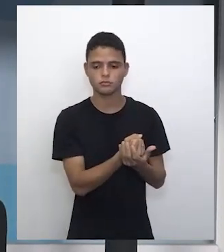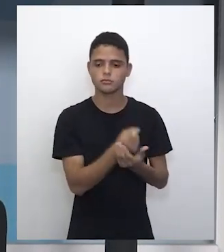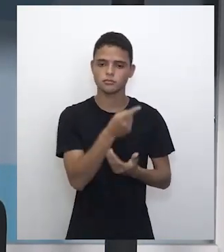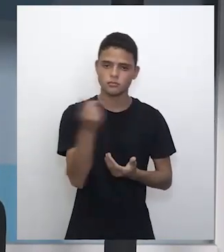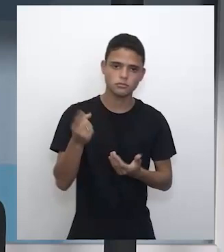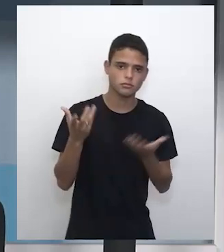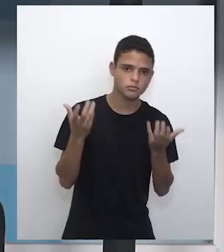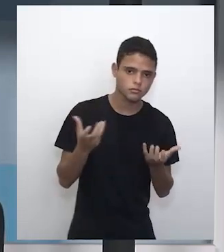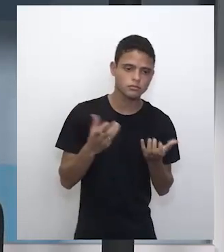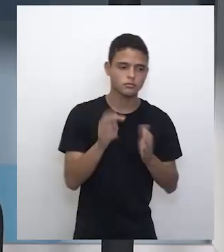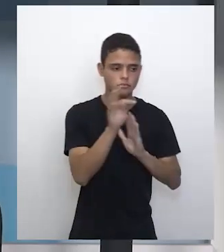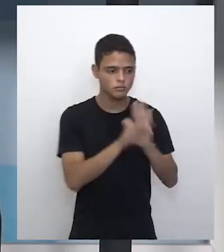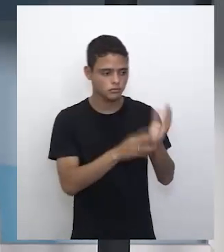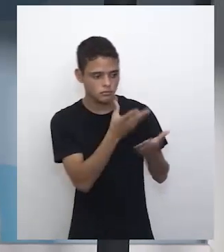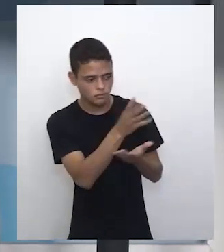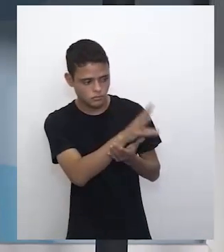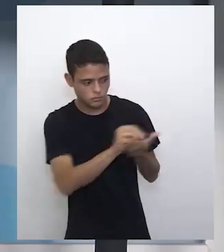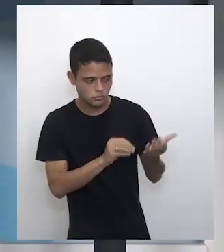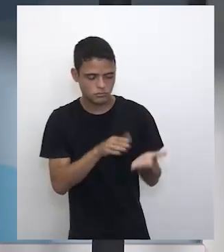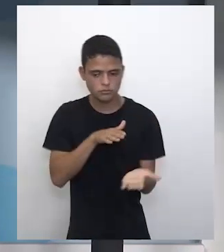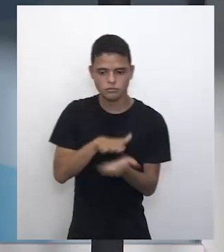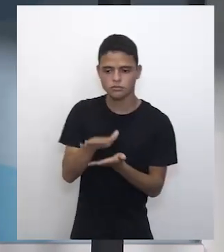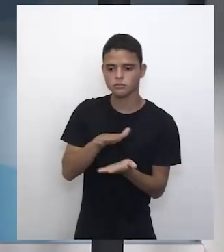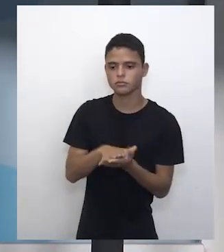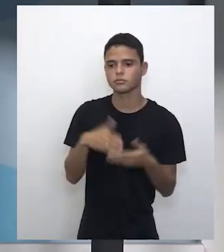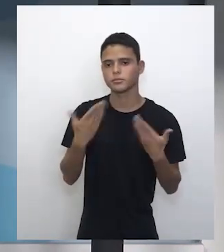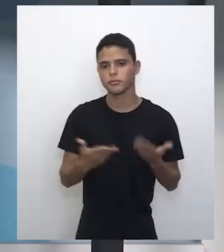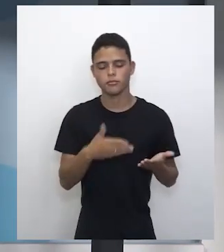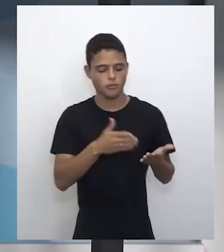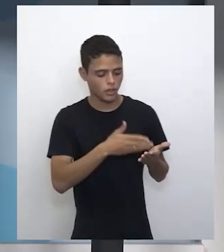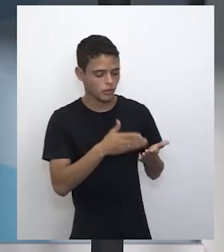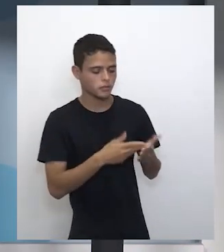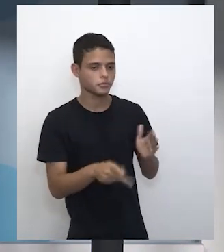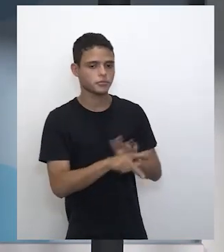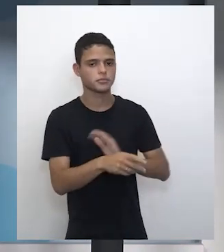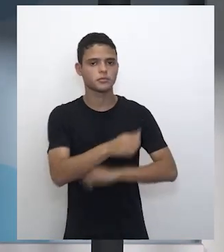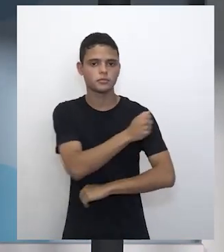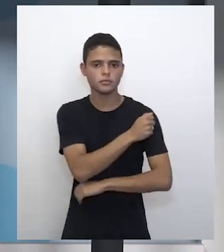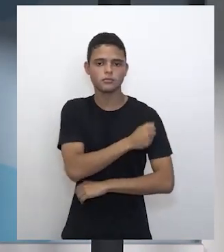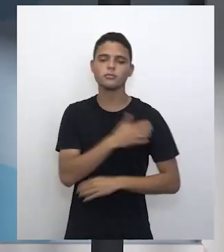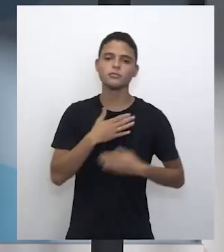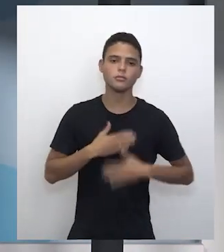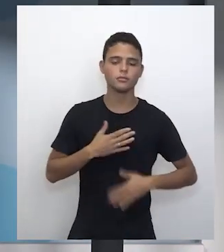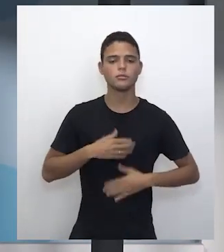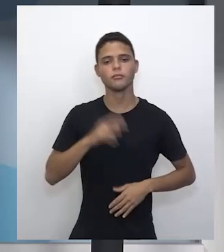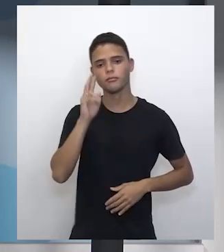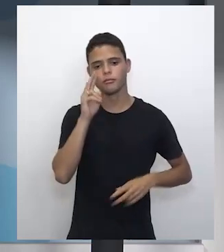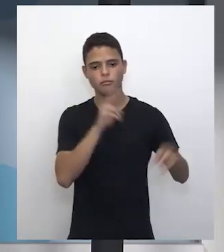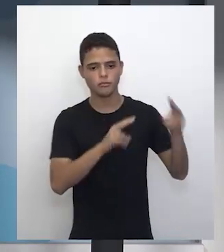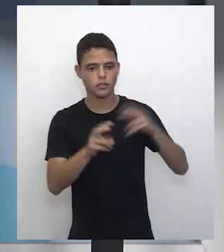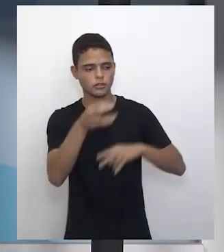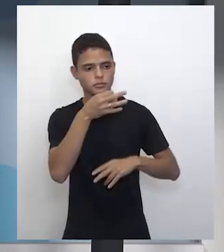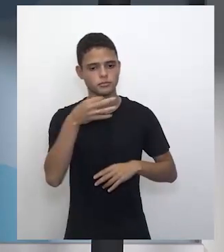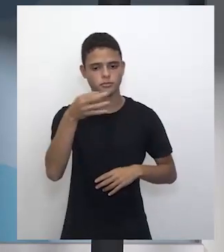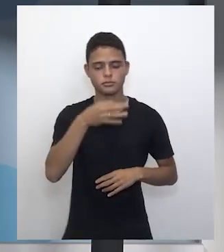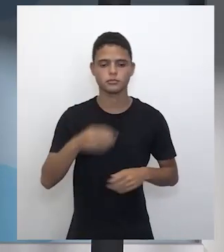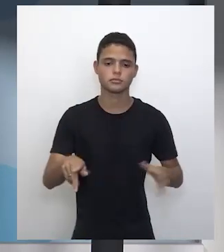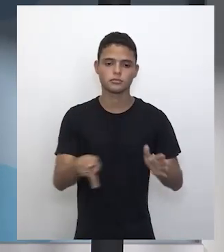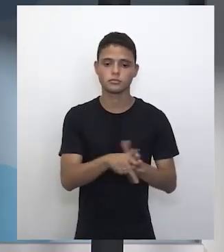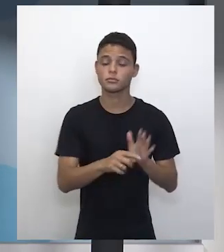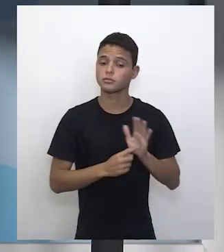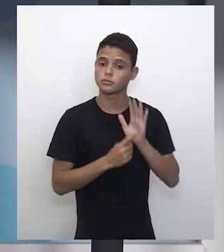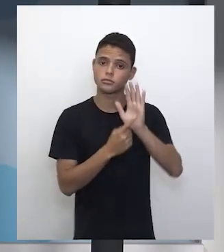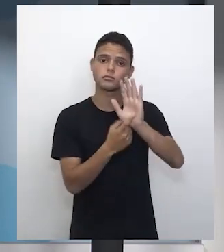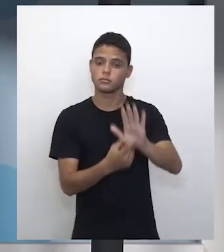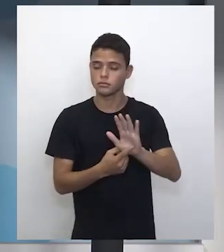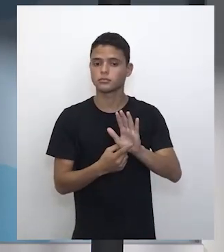ou imprimir, enfim, ou ter aí o caderno do aluno para olhar com calma um texto expositivo argumentativo. Por quê? Ele vai